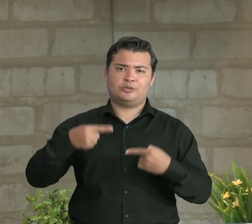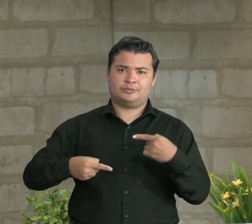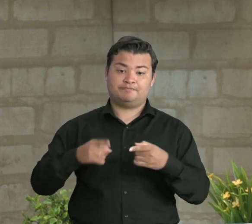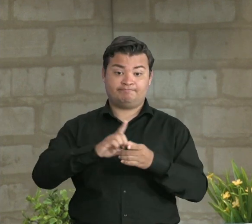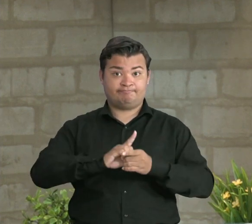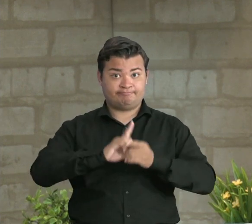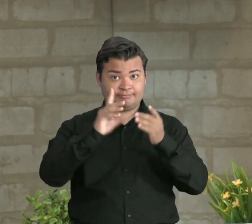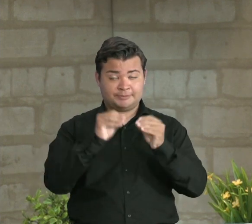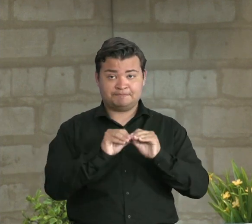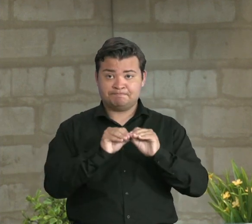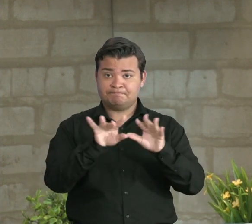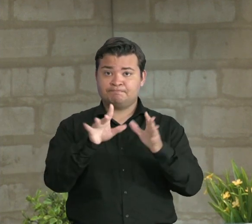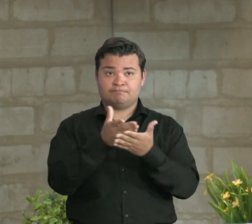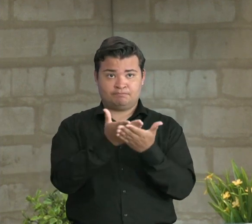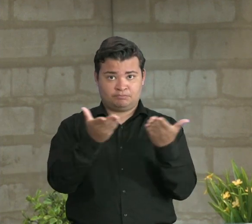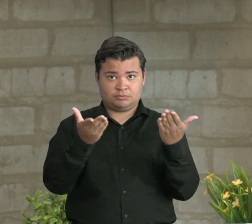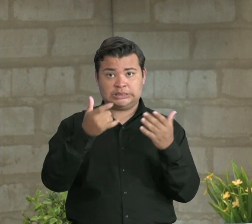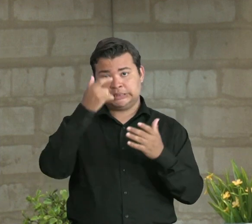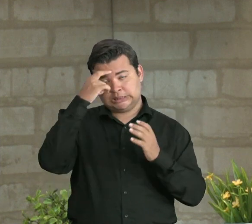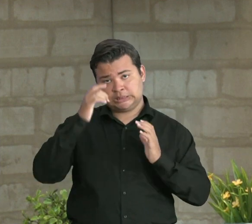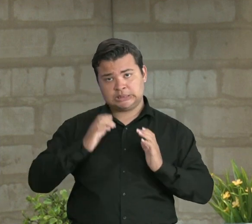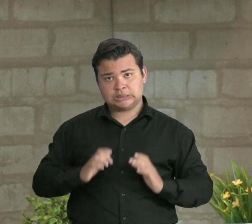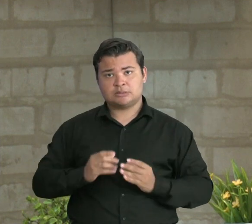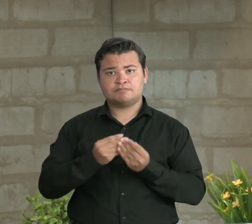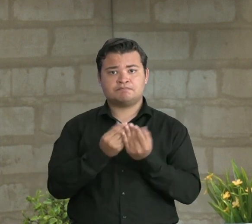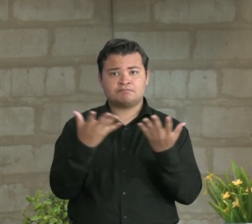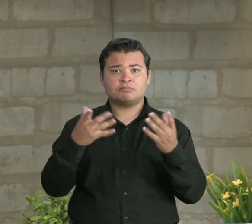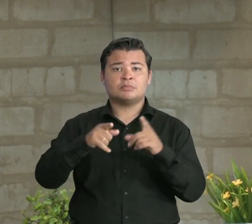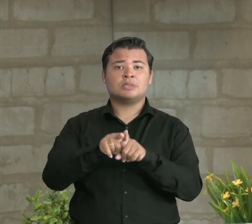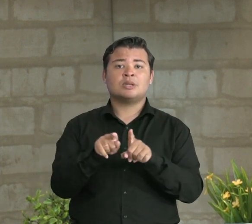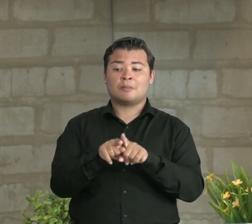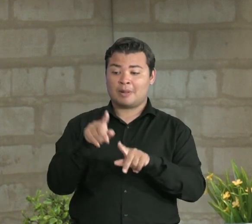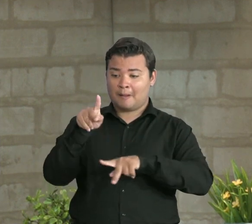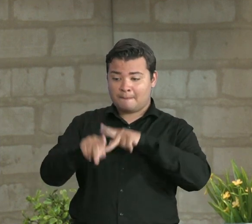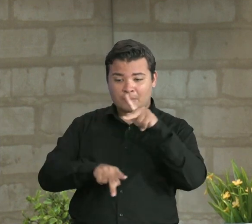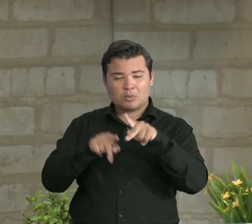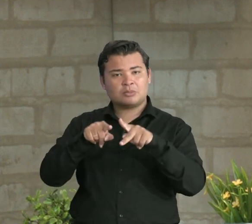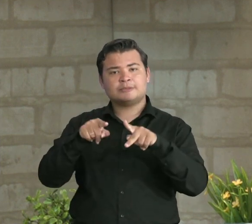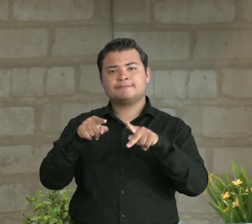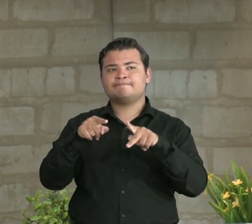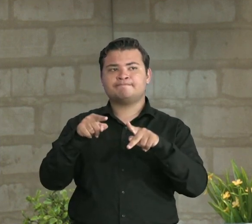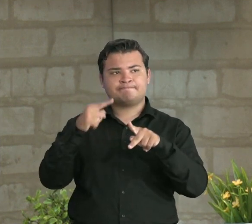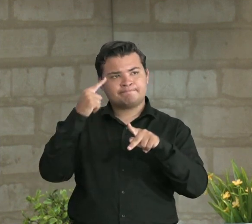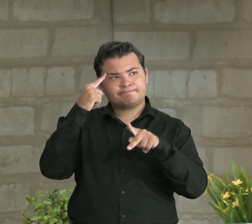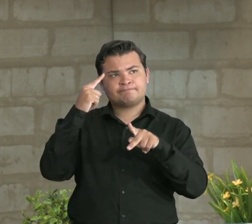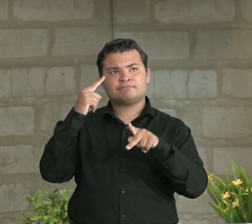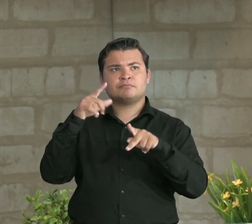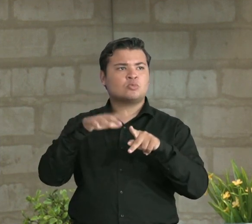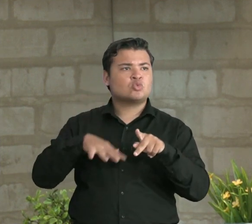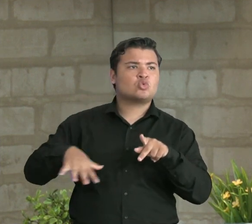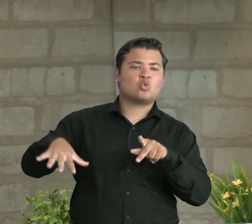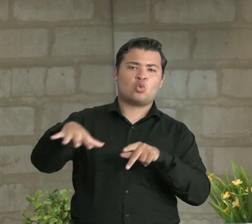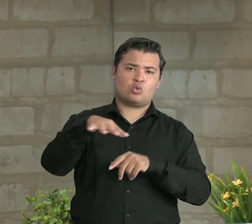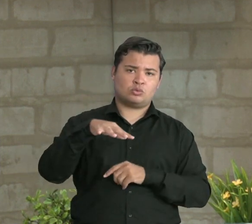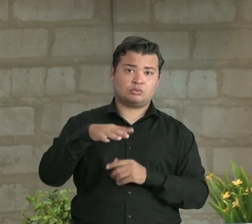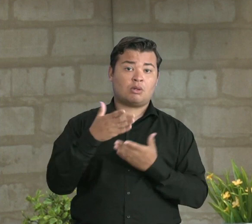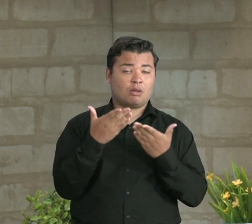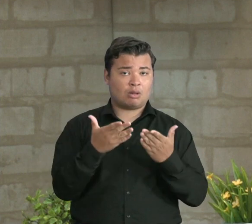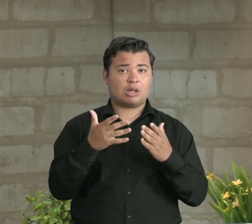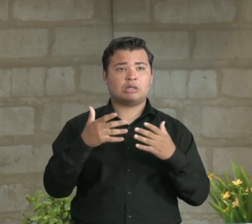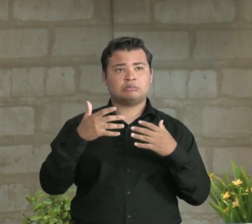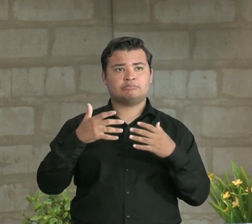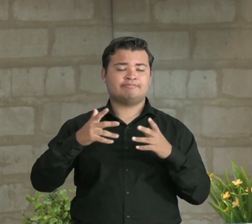democracia, ampliar a cidadania e considerar a população universalmente. É isso que a professora está dizendo, de dignidade. Agora, o